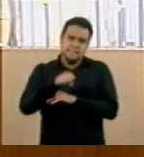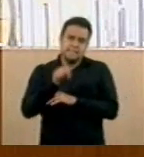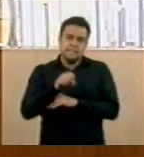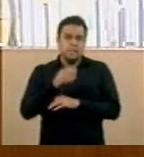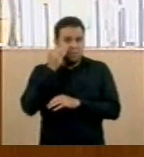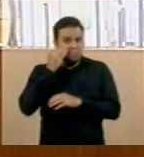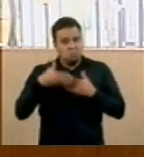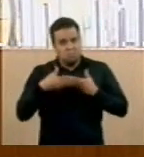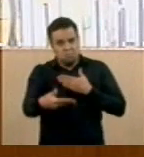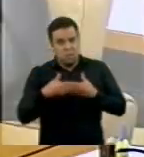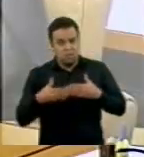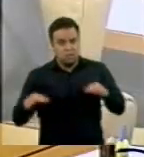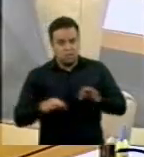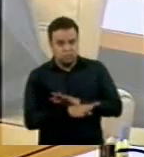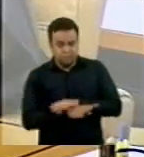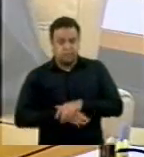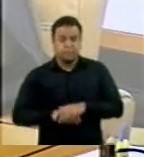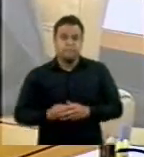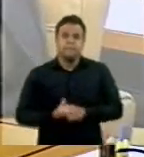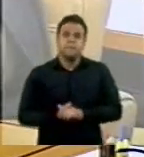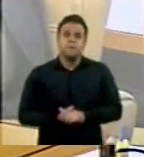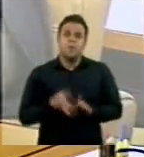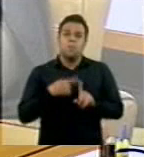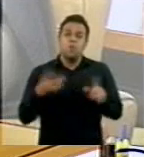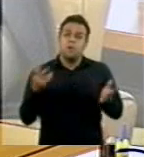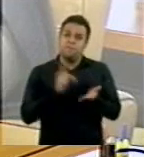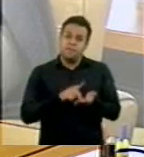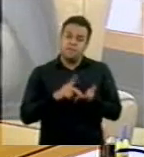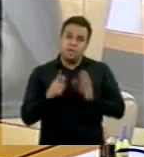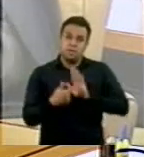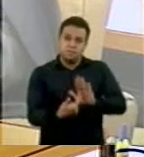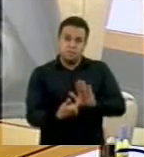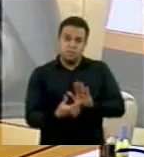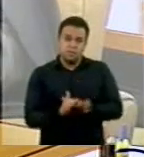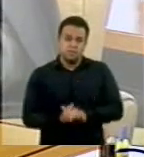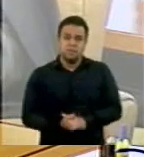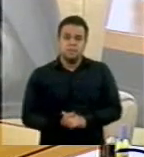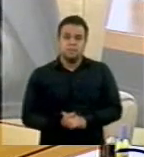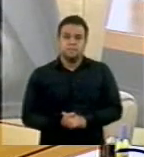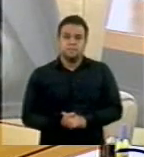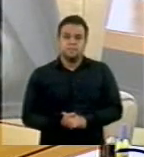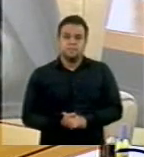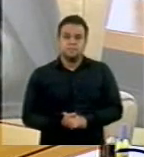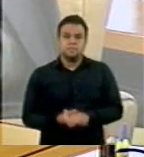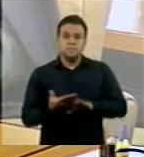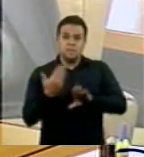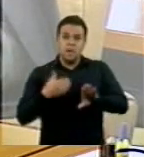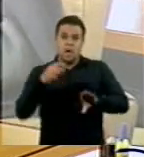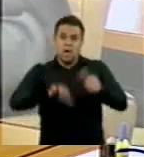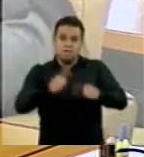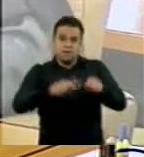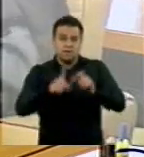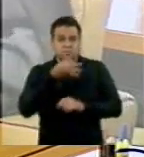com viés. Na verdade, o que se coloca, e foi a ponderação feita pelo ministro